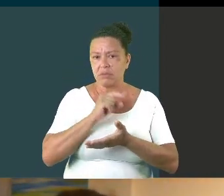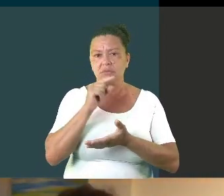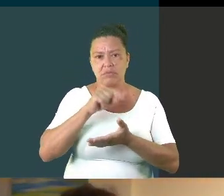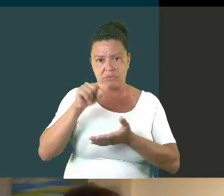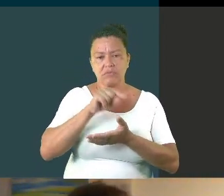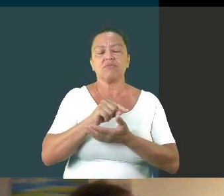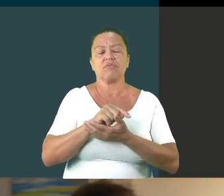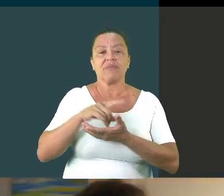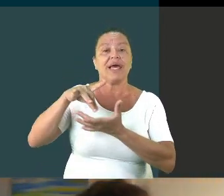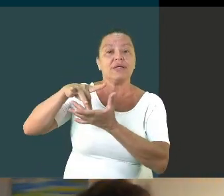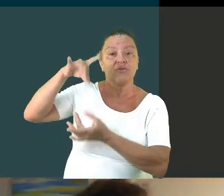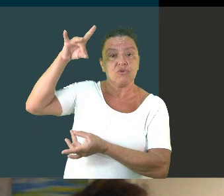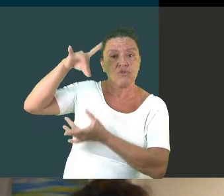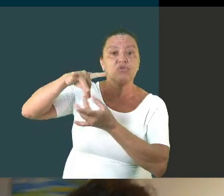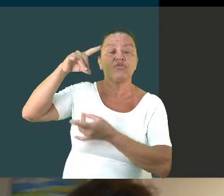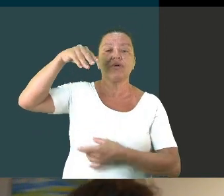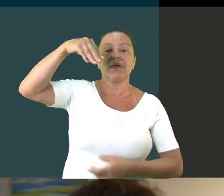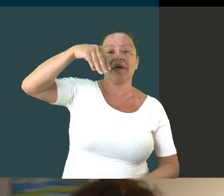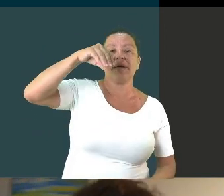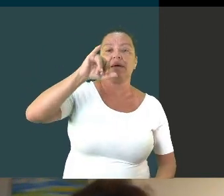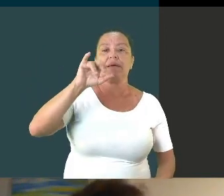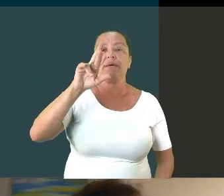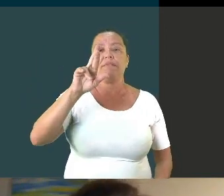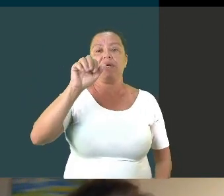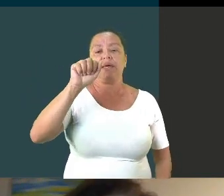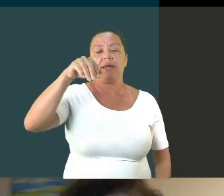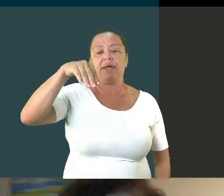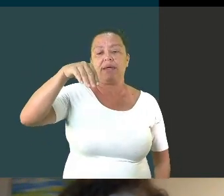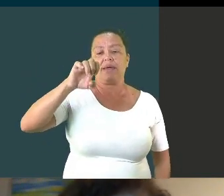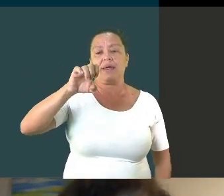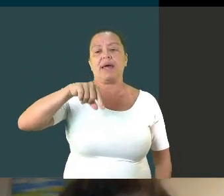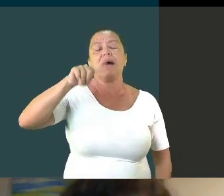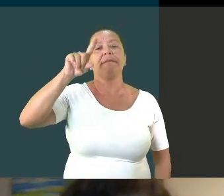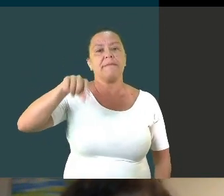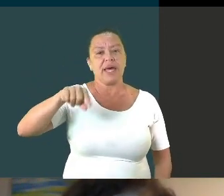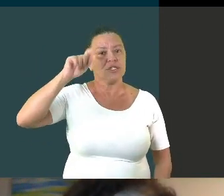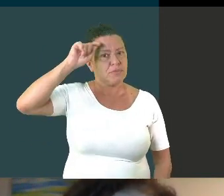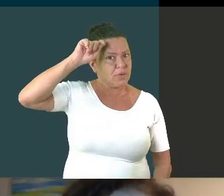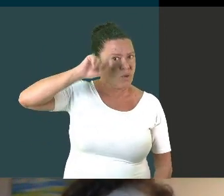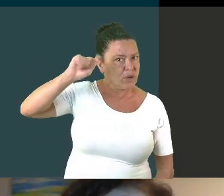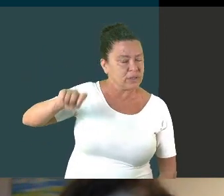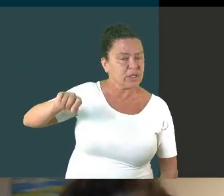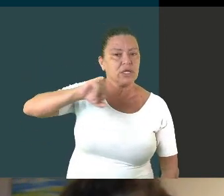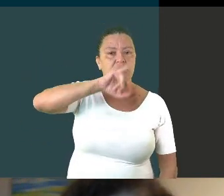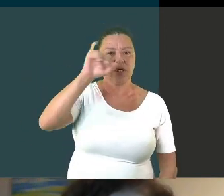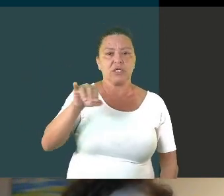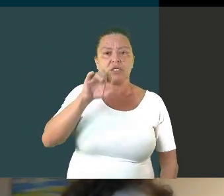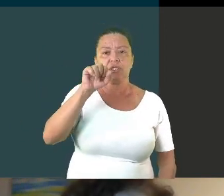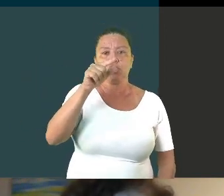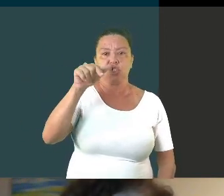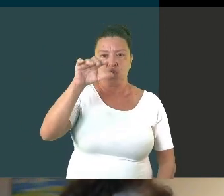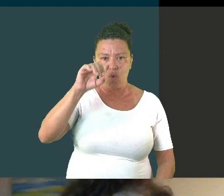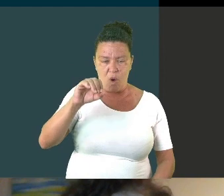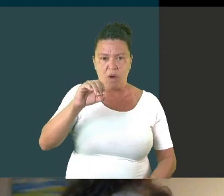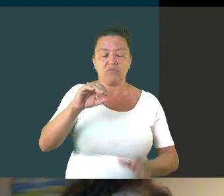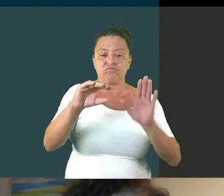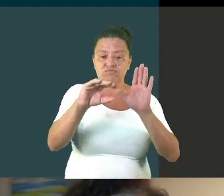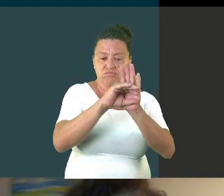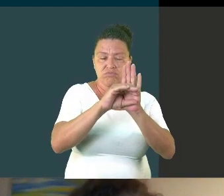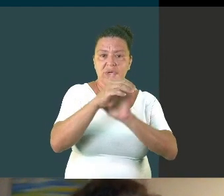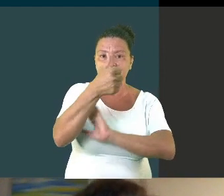do Espírito Miramês, psicografado por João Nunes Maia. Na questão 130,